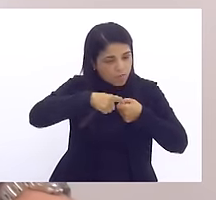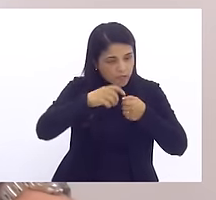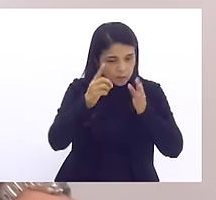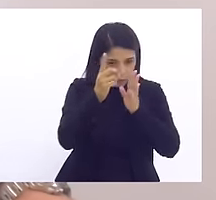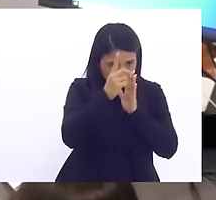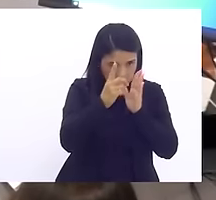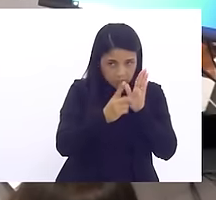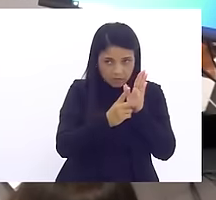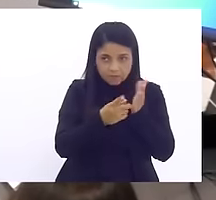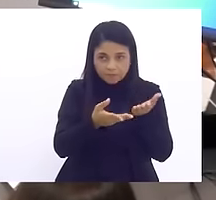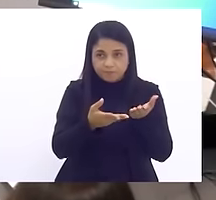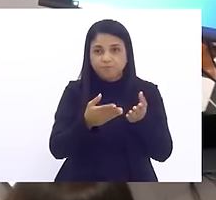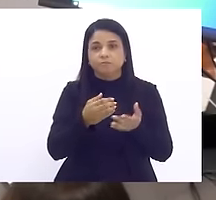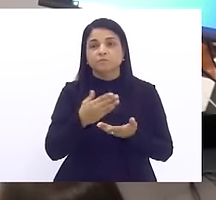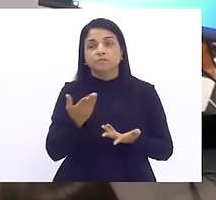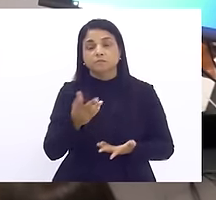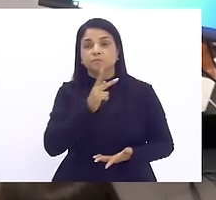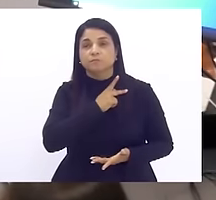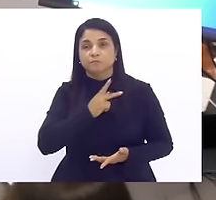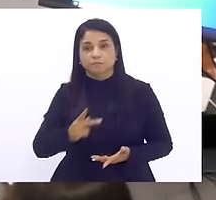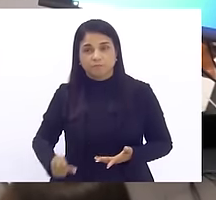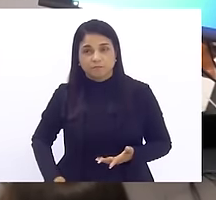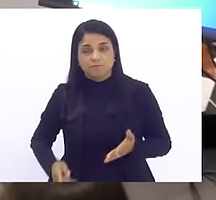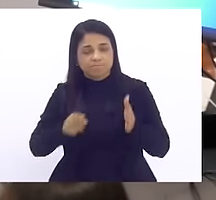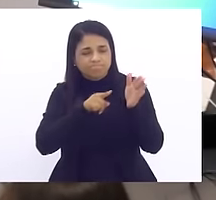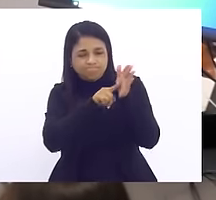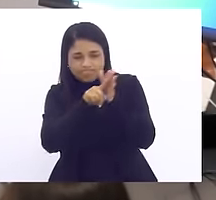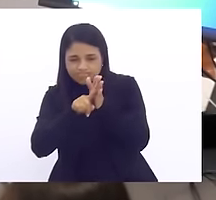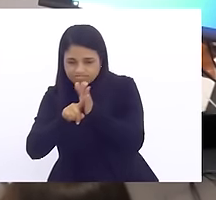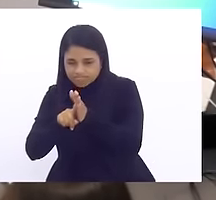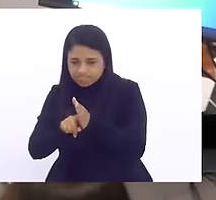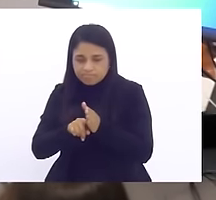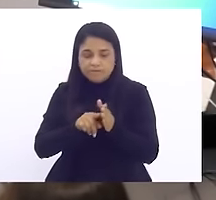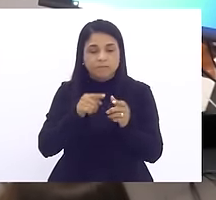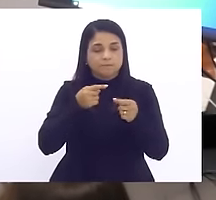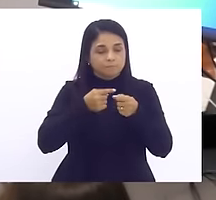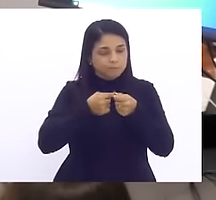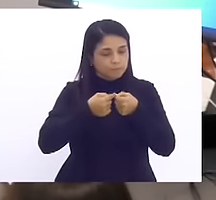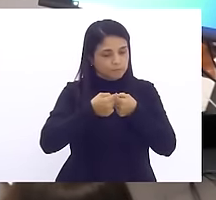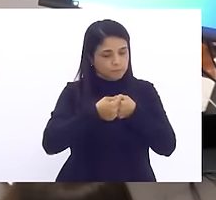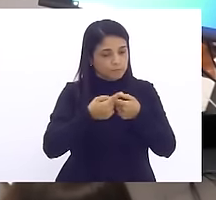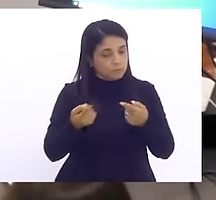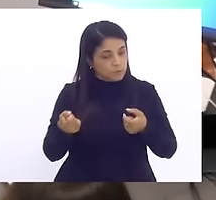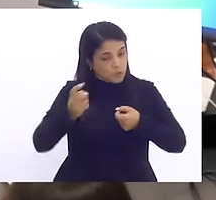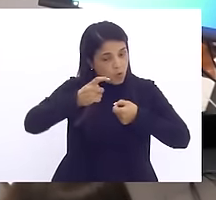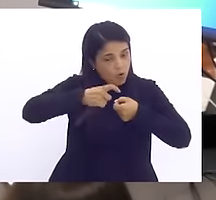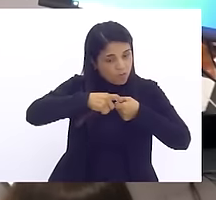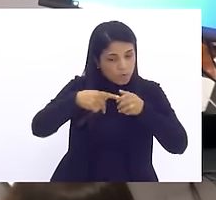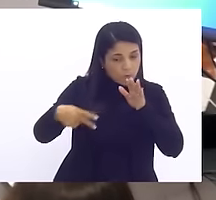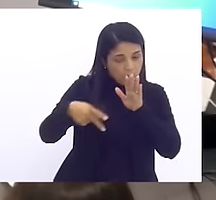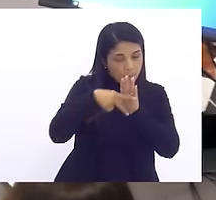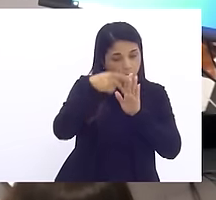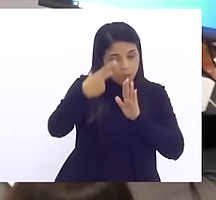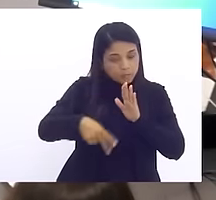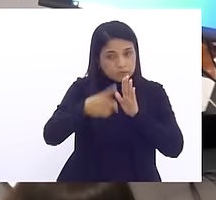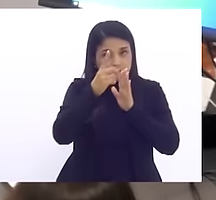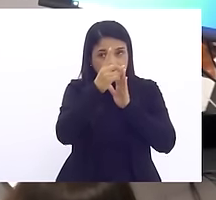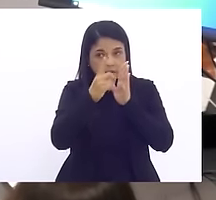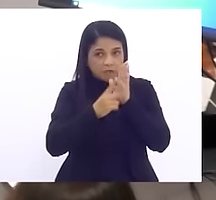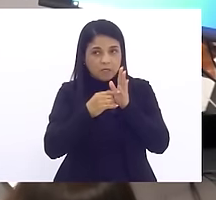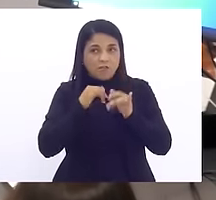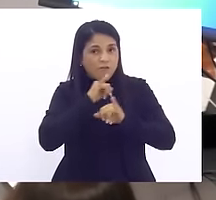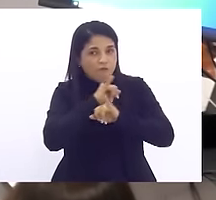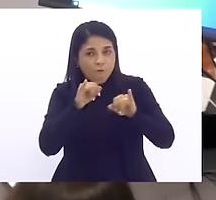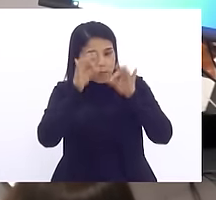então Presidente há de se verificar se cada município tem convênio próprio no Detran eu não consigo ter essa informação